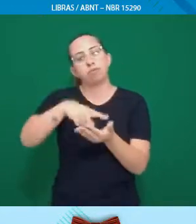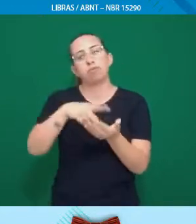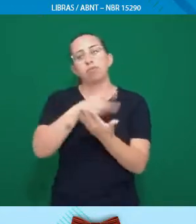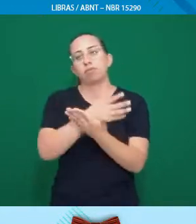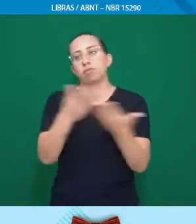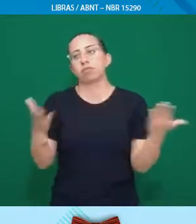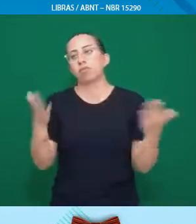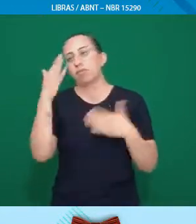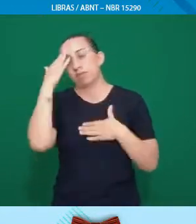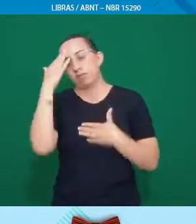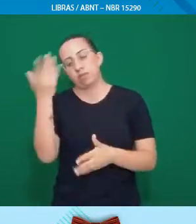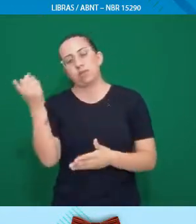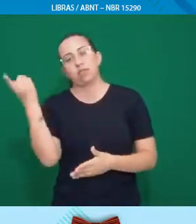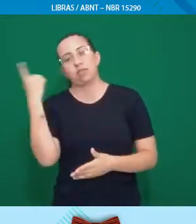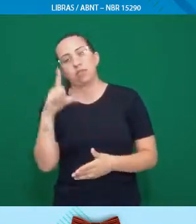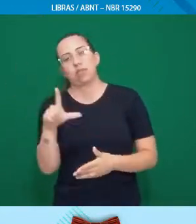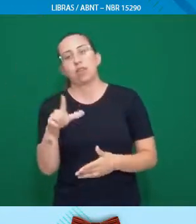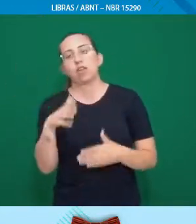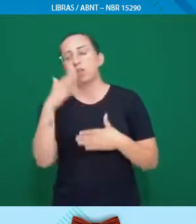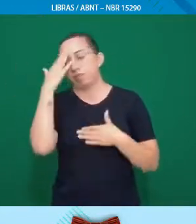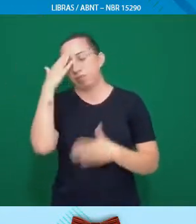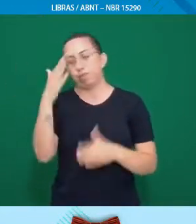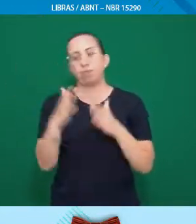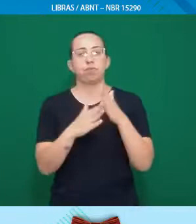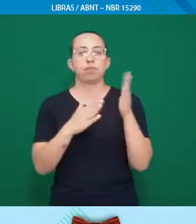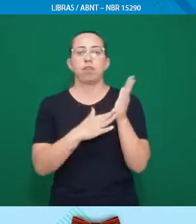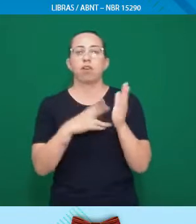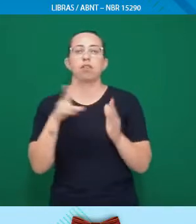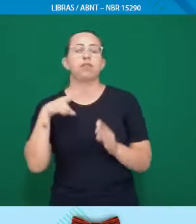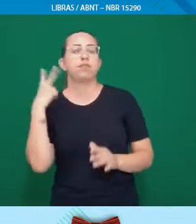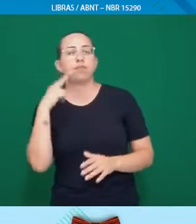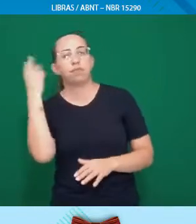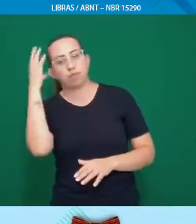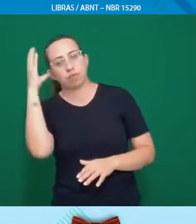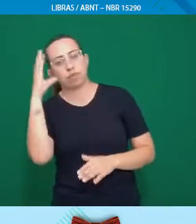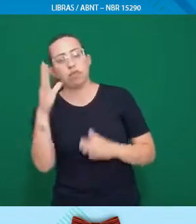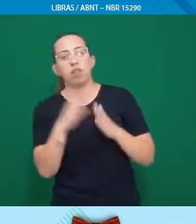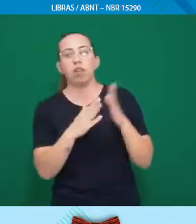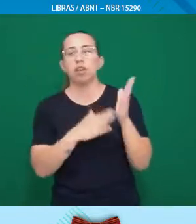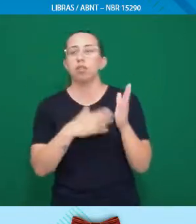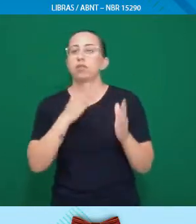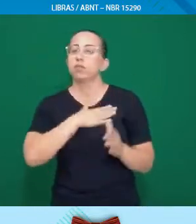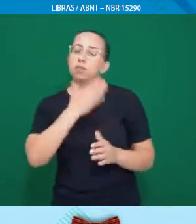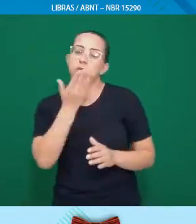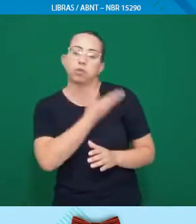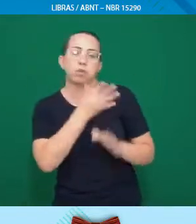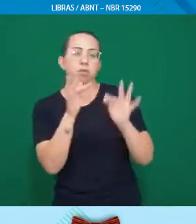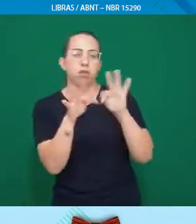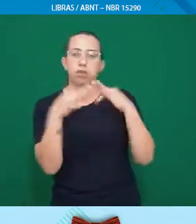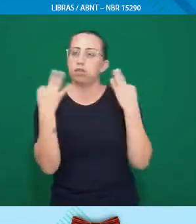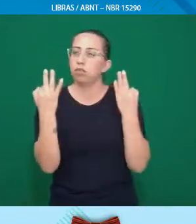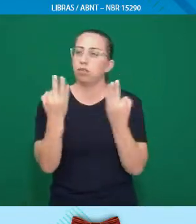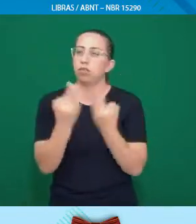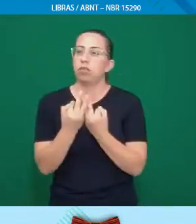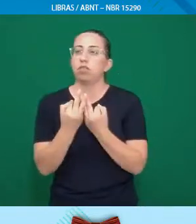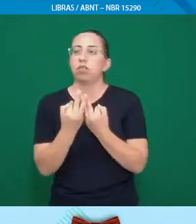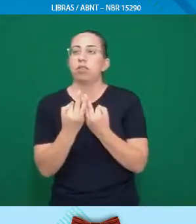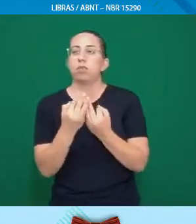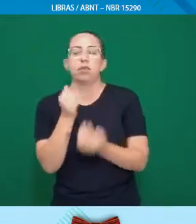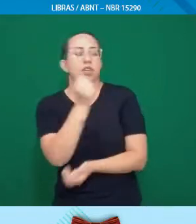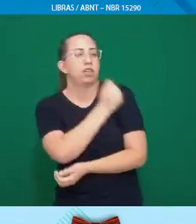agradeço mais uma vez muito obrigado é uma linha obrigado demais vereadores da casa Vereador arselino e todos os meus familiares né